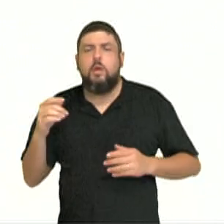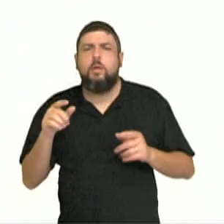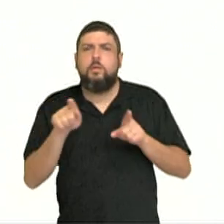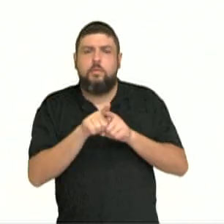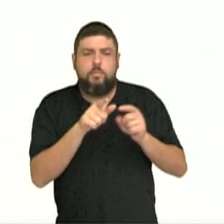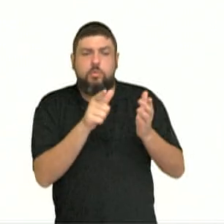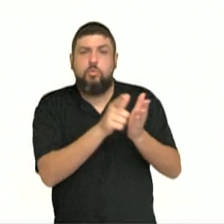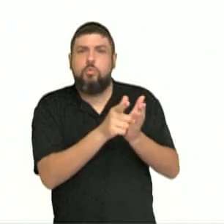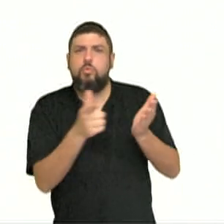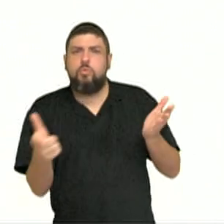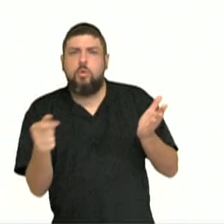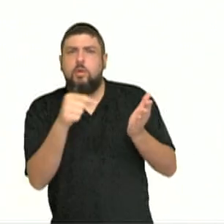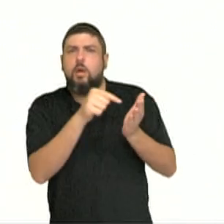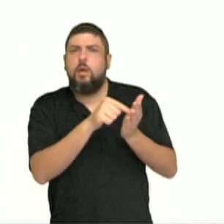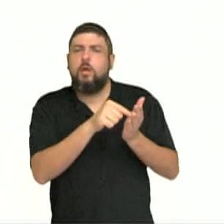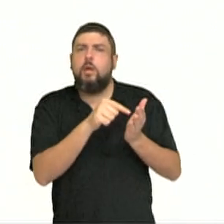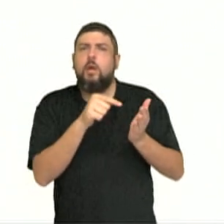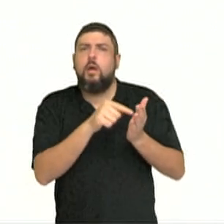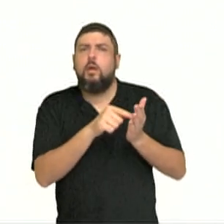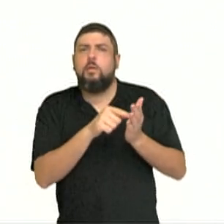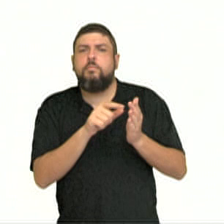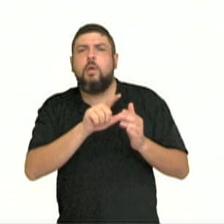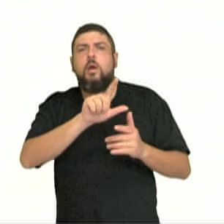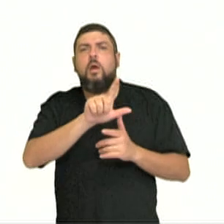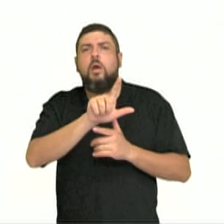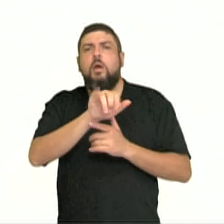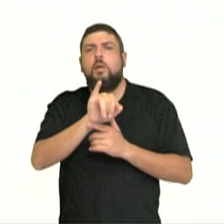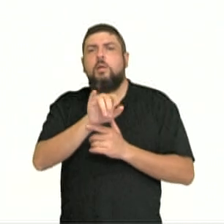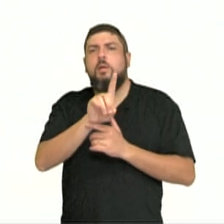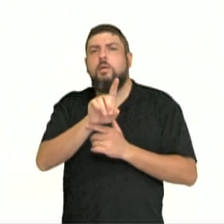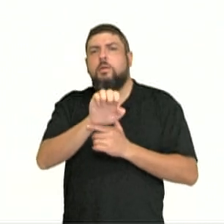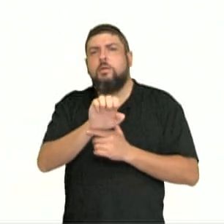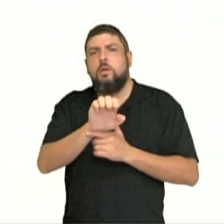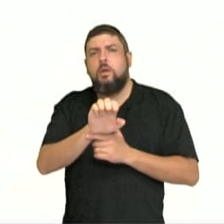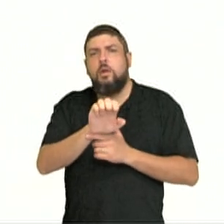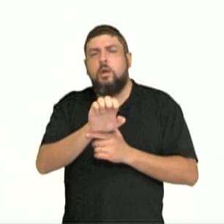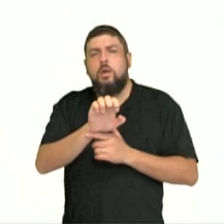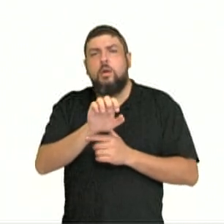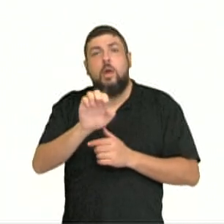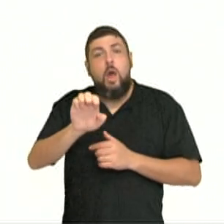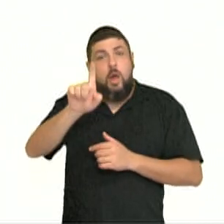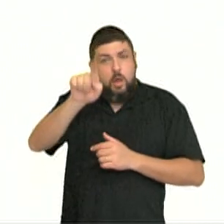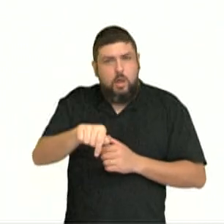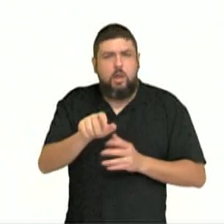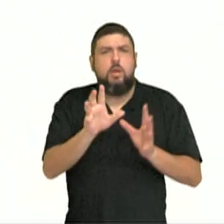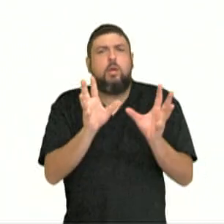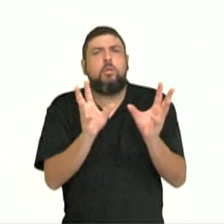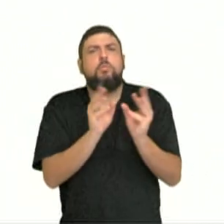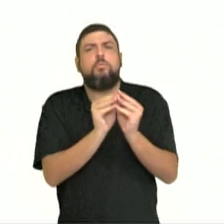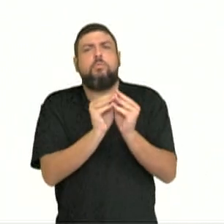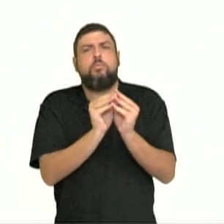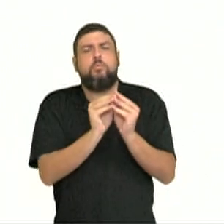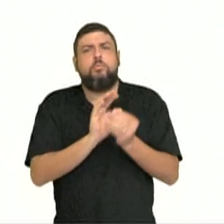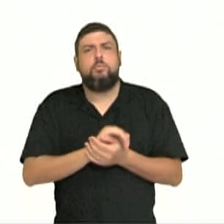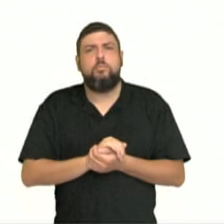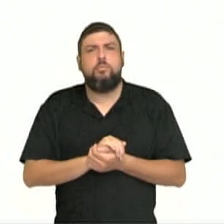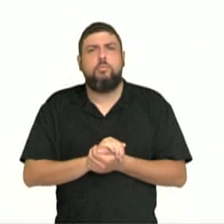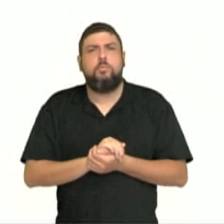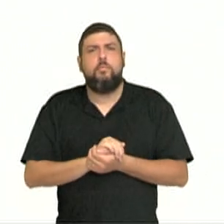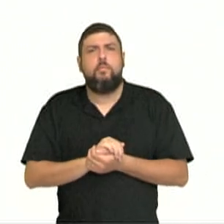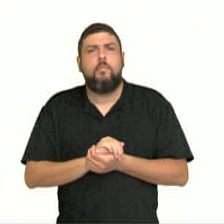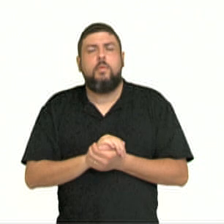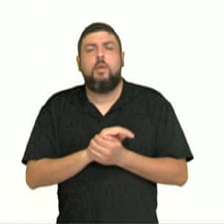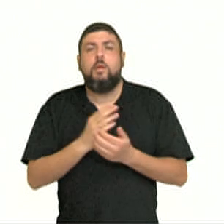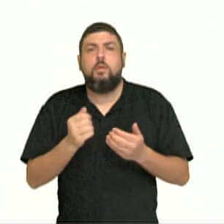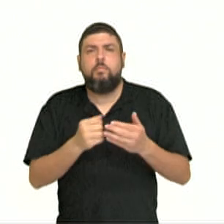eu quisesse um resumo. Se eu quero somente um resumo do que vai ser tratado na notícia, eu posso ler o primeiro parágrafo,